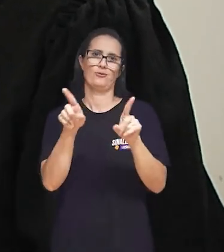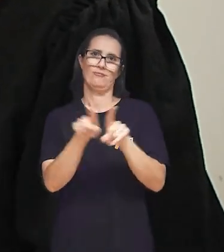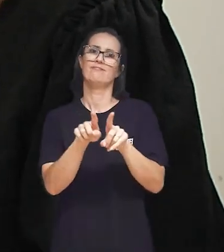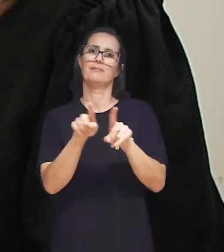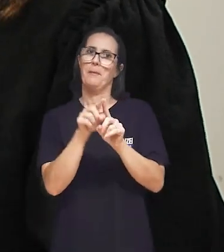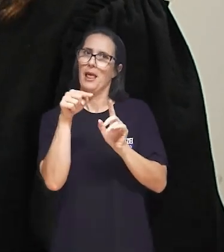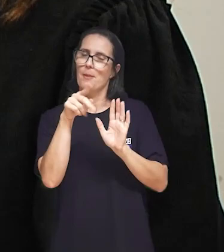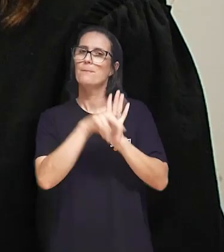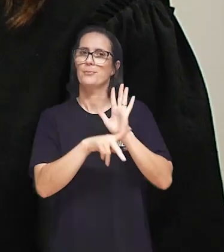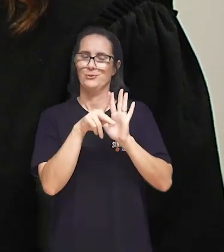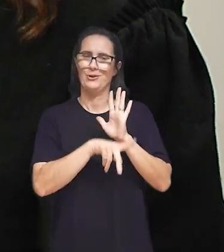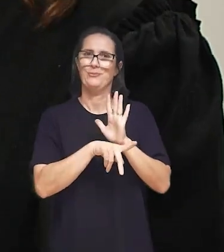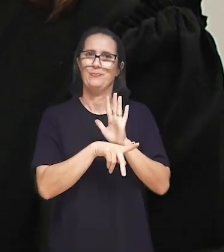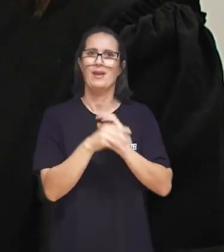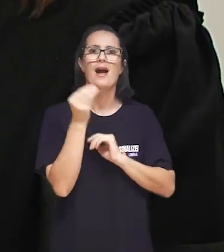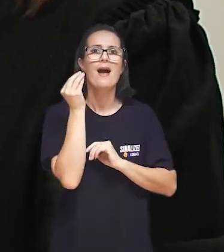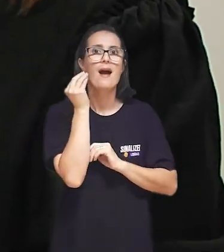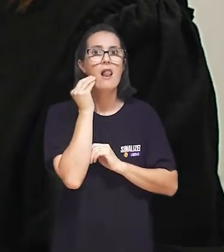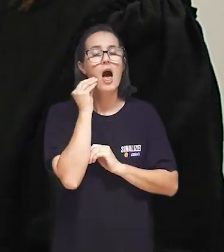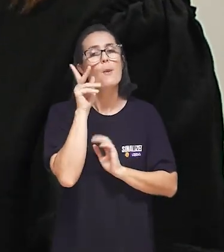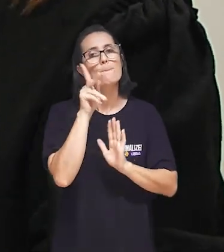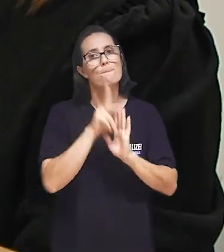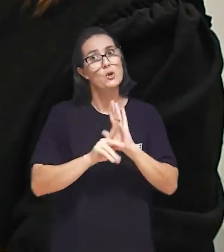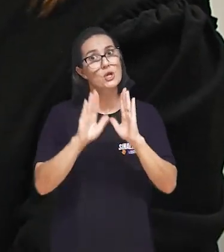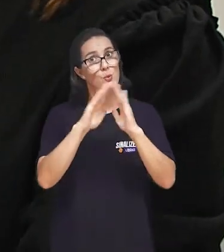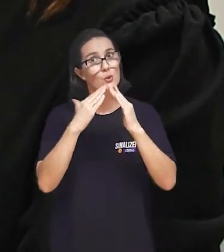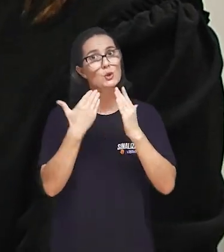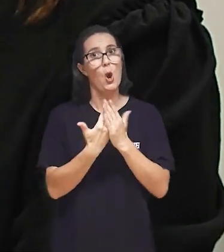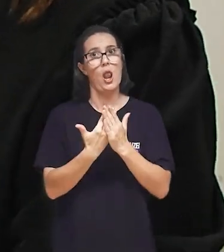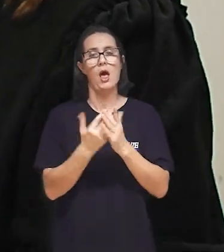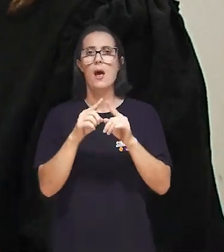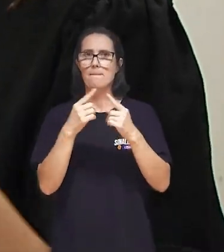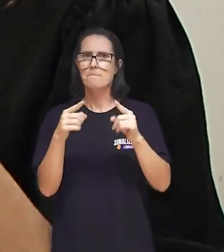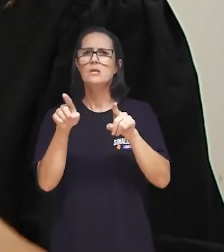nesse projeto. Claro que também é projeto escola, mas